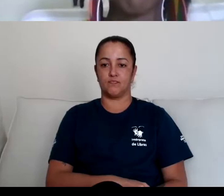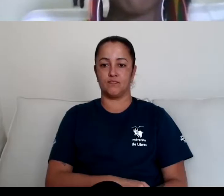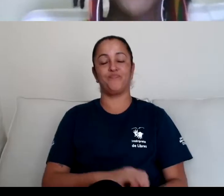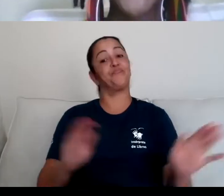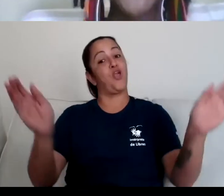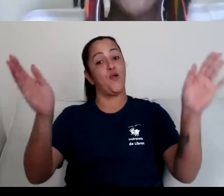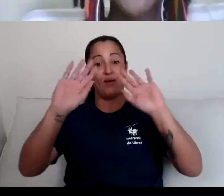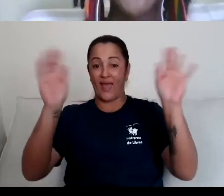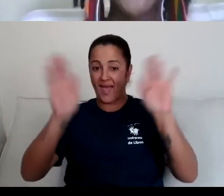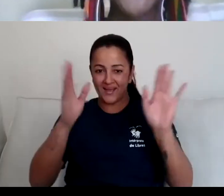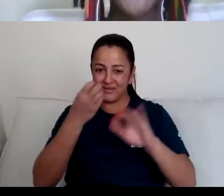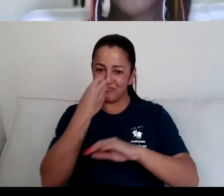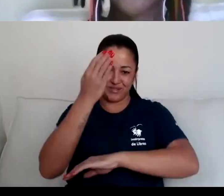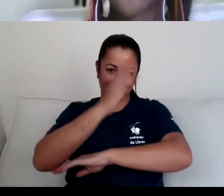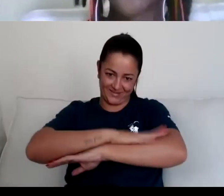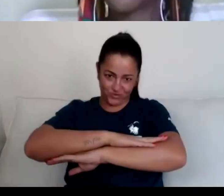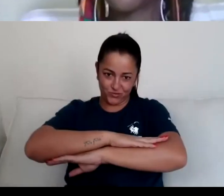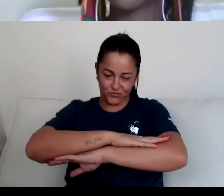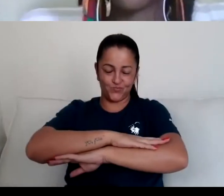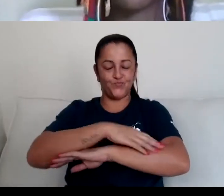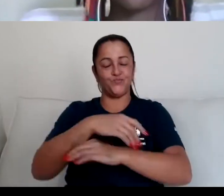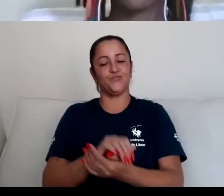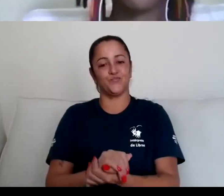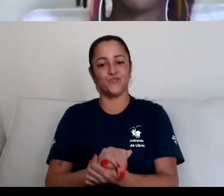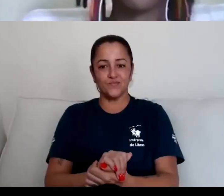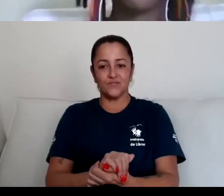Olá, boa tarde.